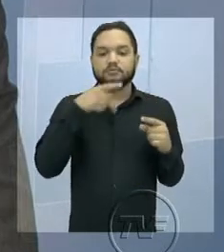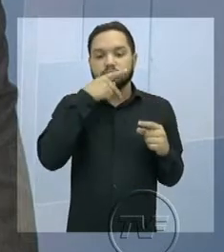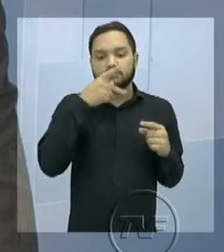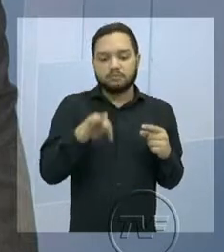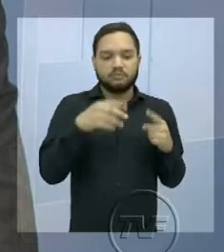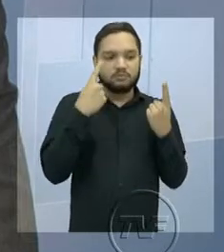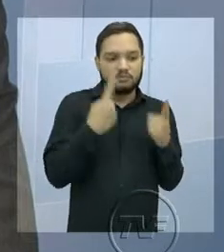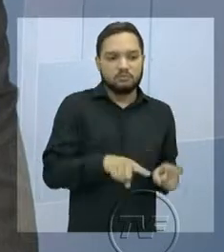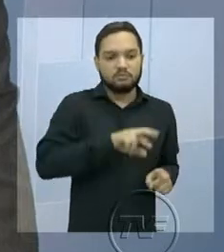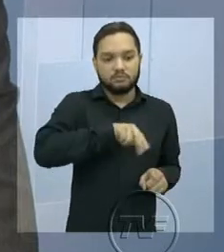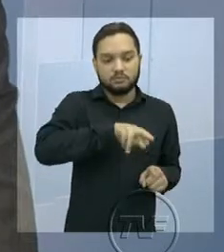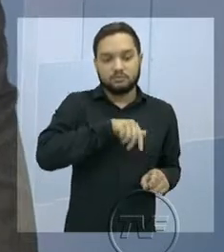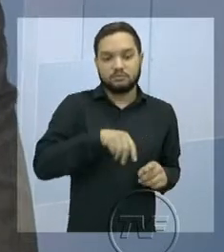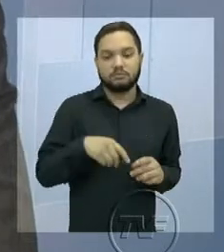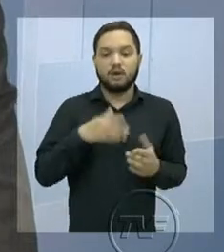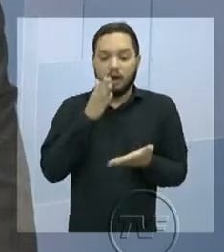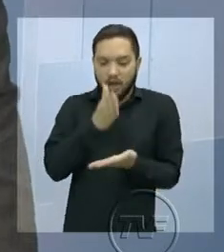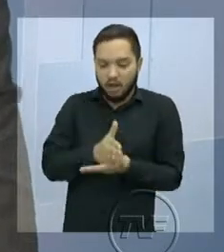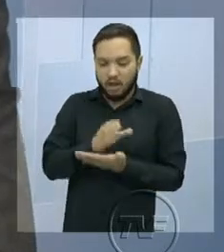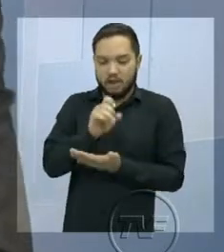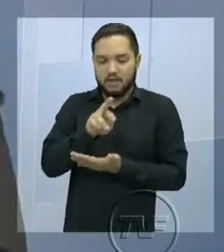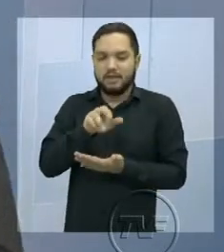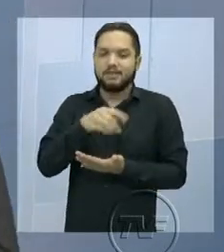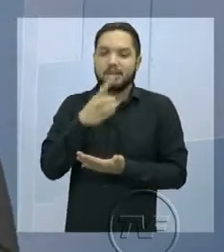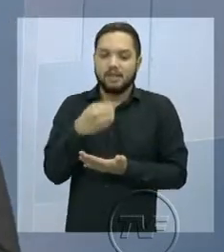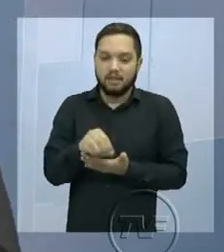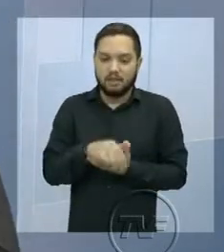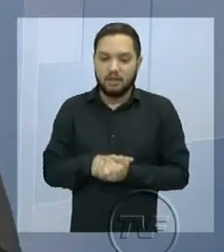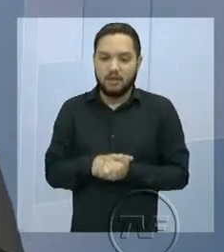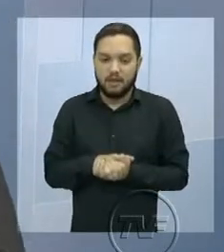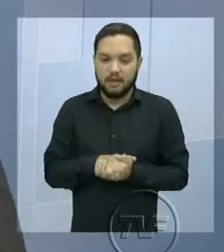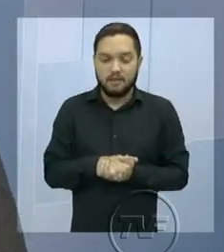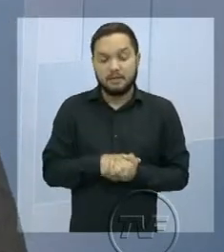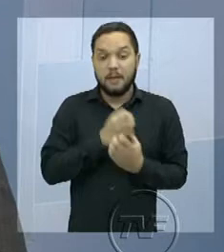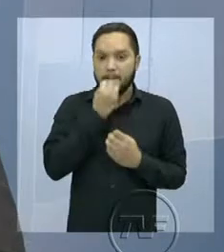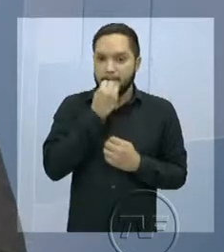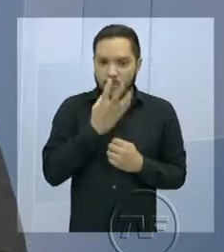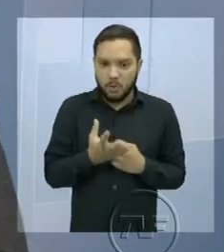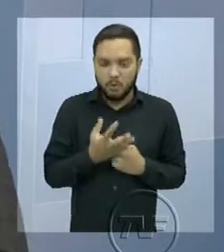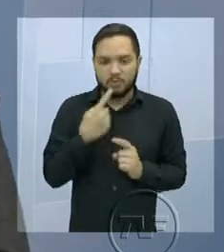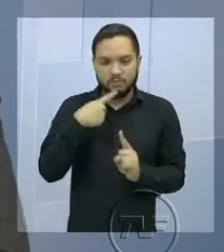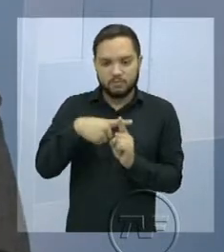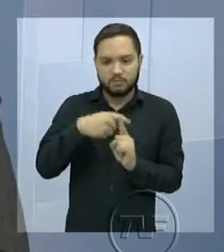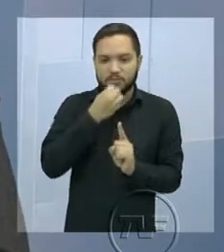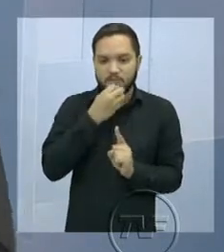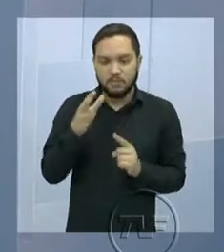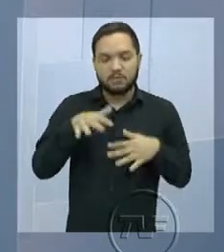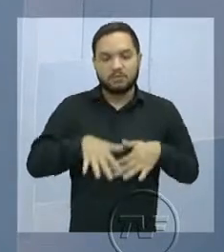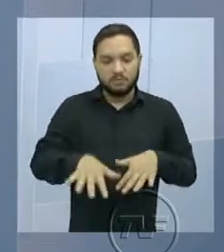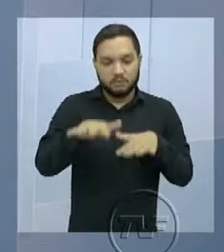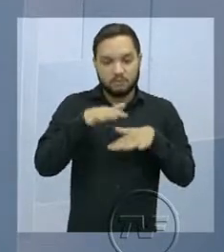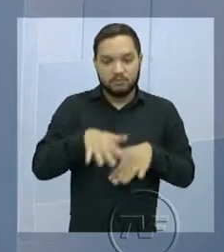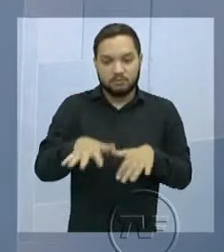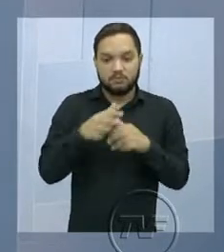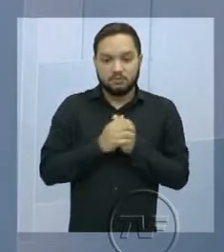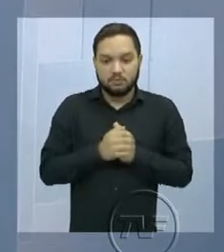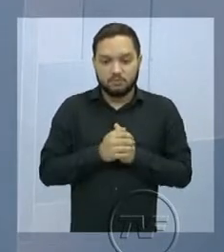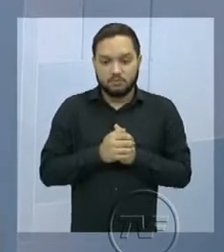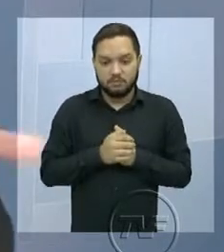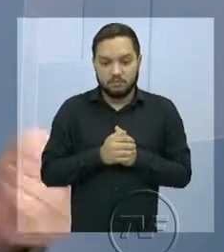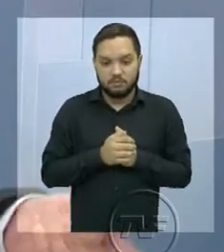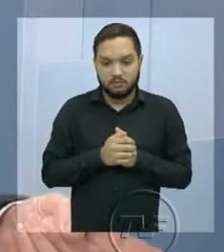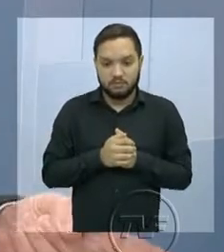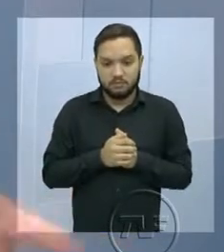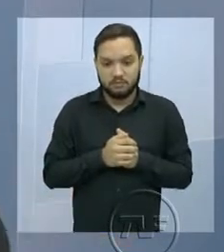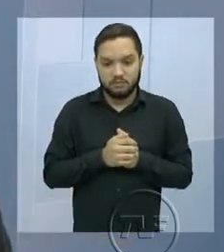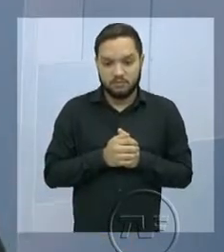os ex-presidentes, é o Centrão. E isso teve um resultado positivo, essa manifestação. Apesar de ela ter sido menor do que a